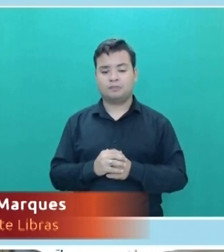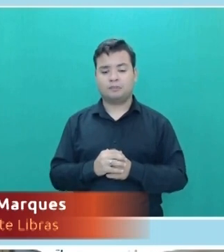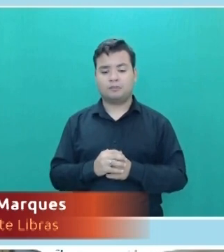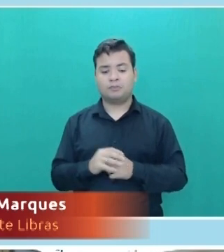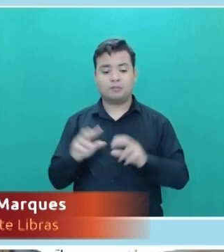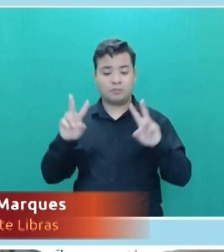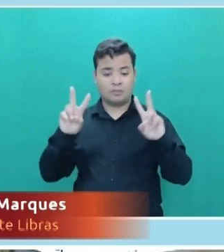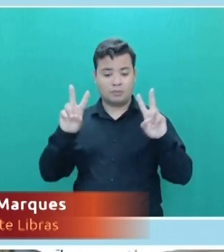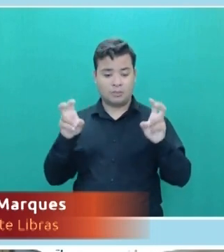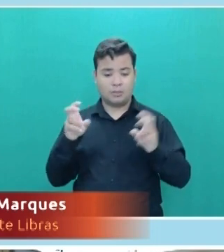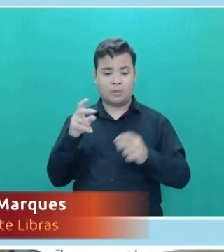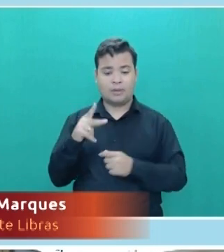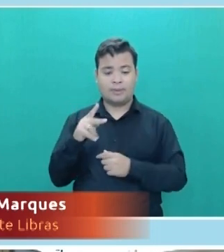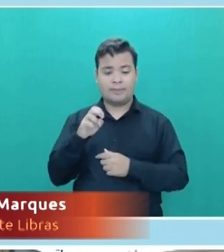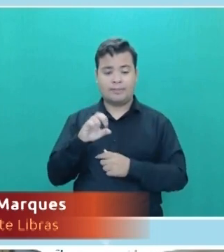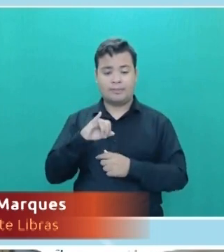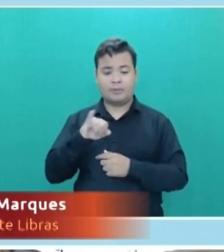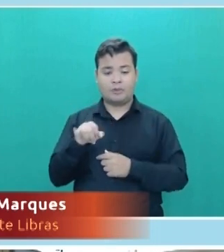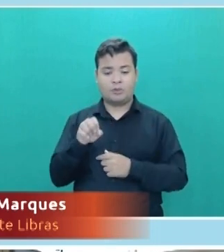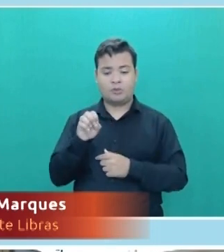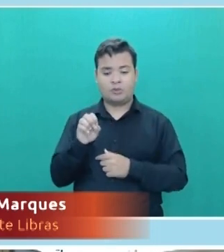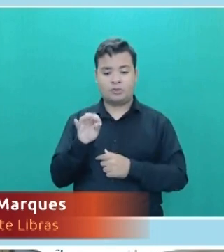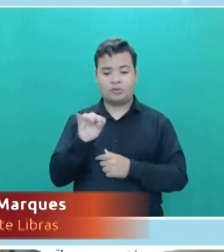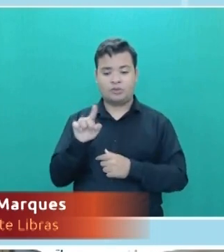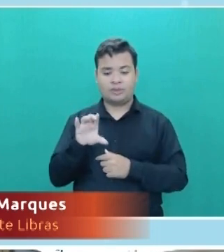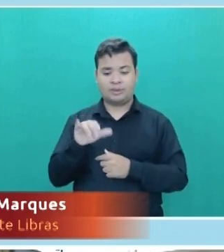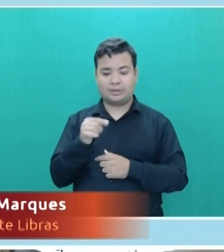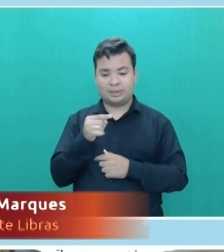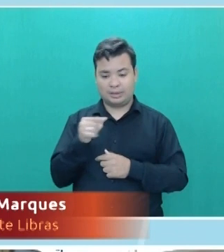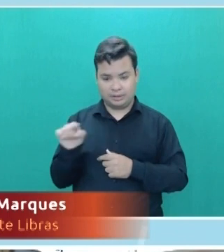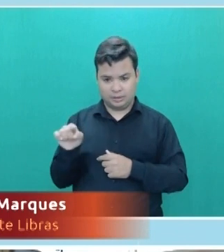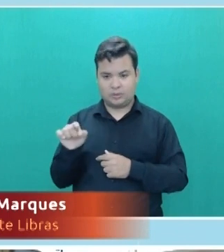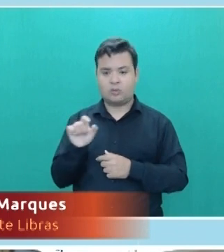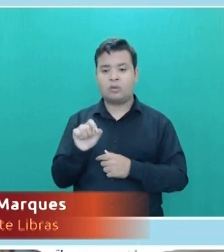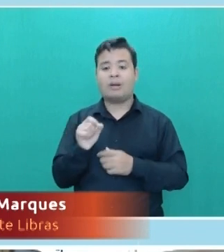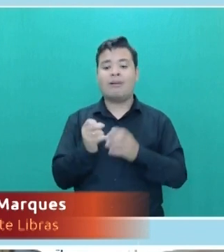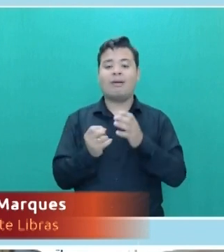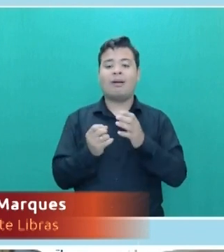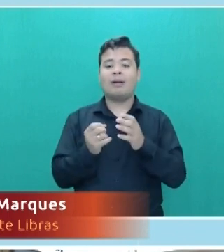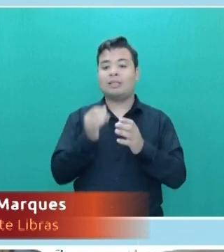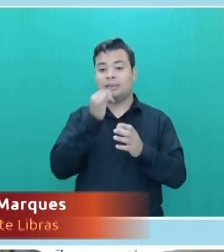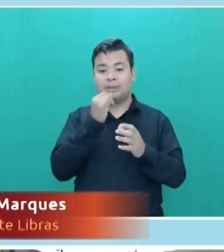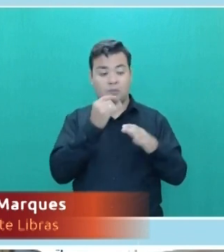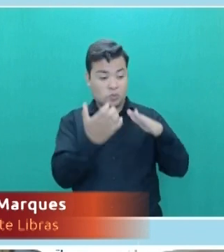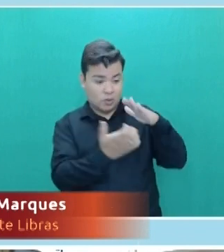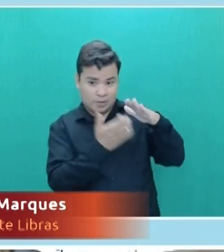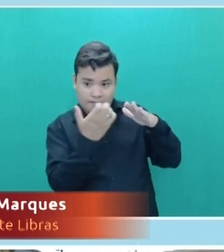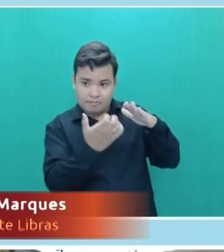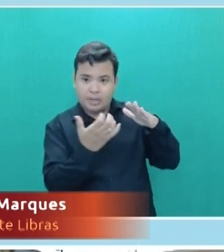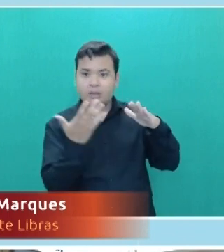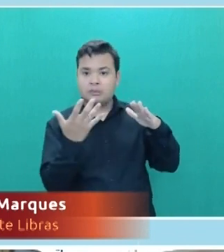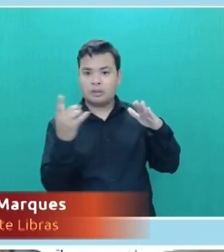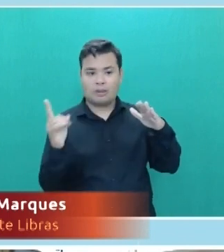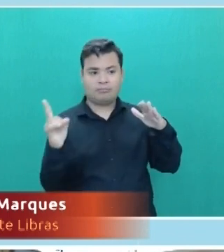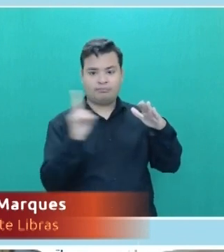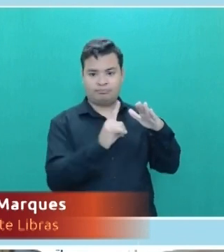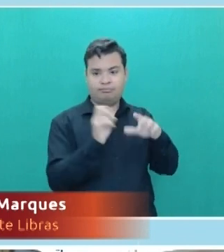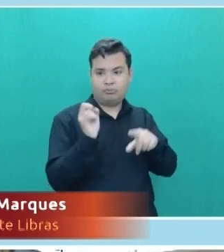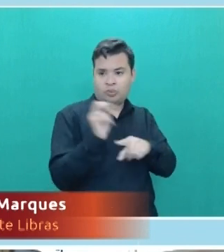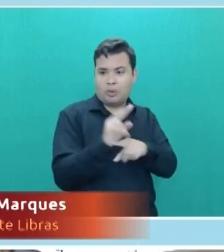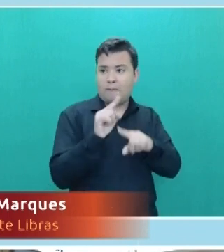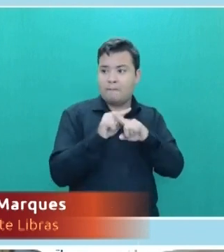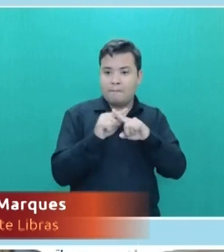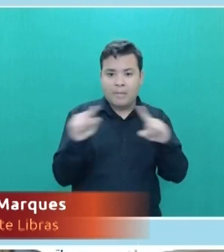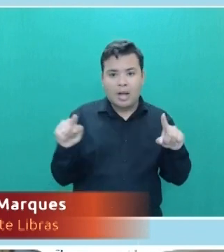pejotização, a gente fala, né? A criação de pessoas jurídicas para ser contratado em um emprego e um acordo entre as sobre, por